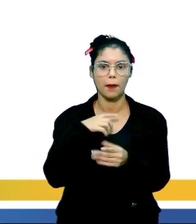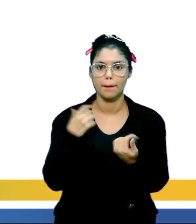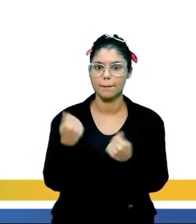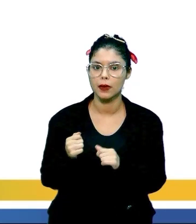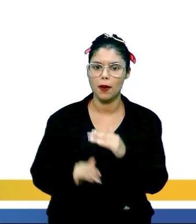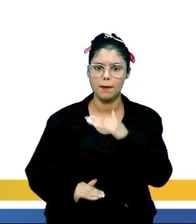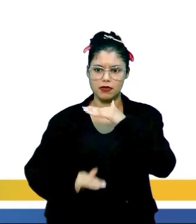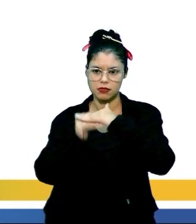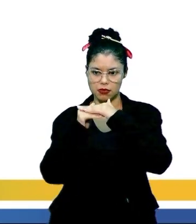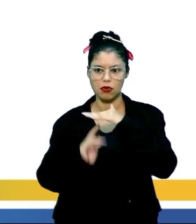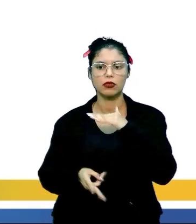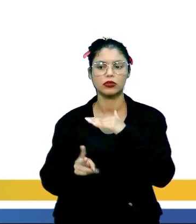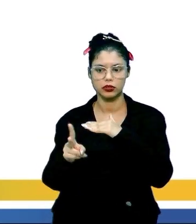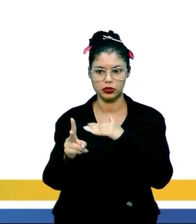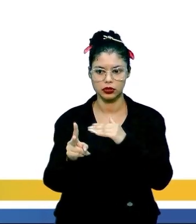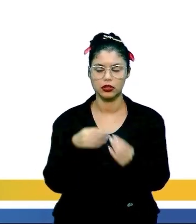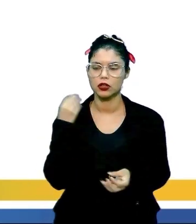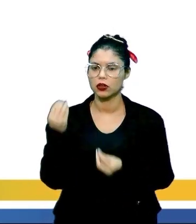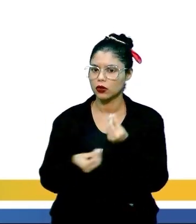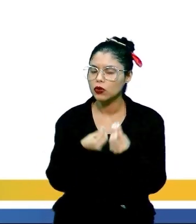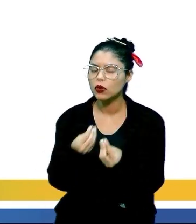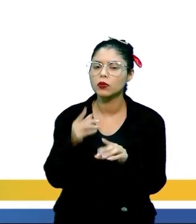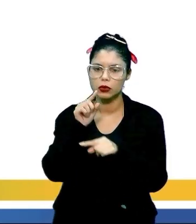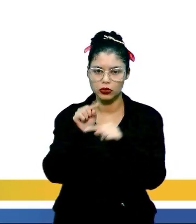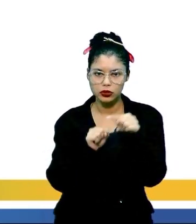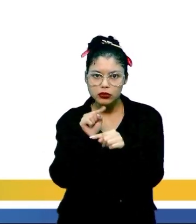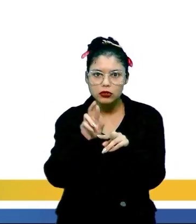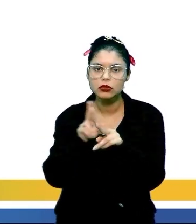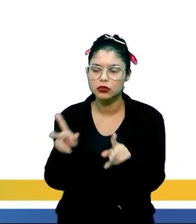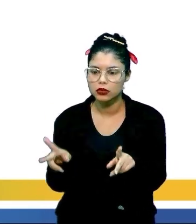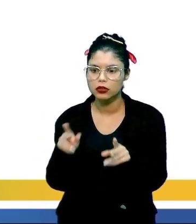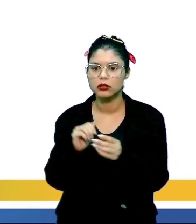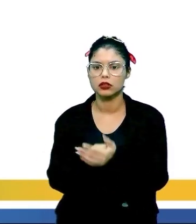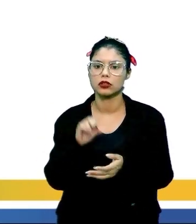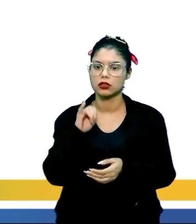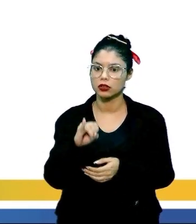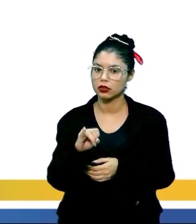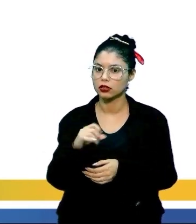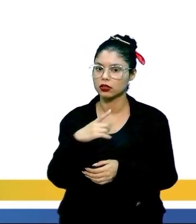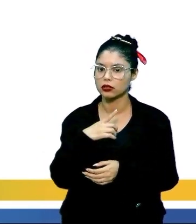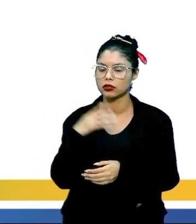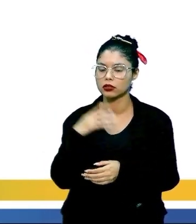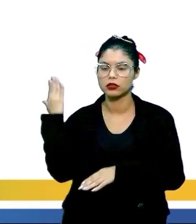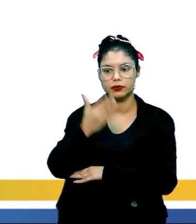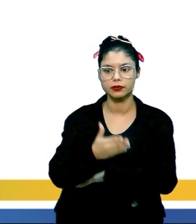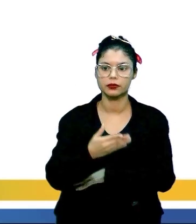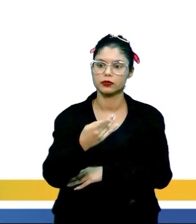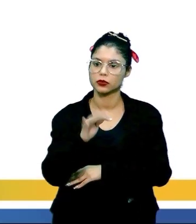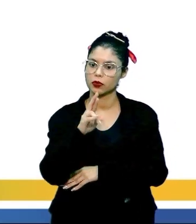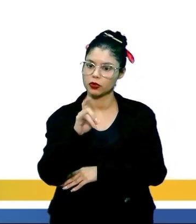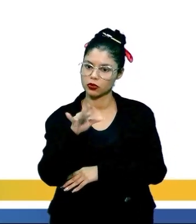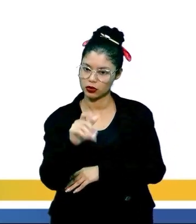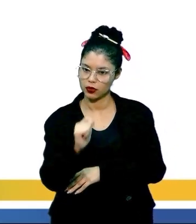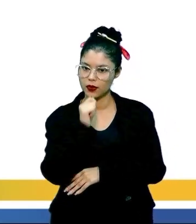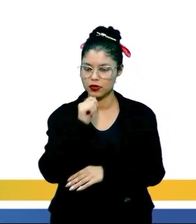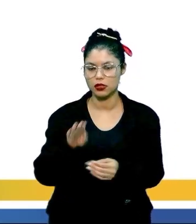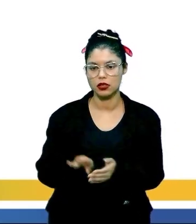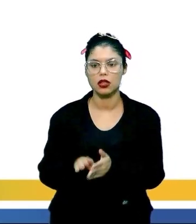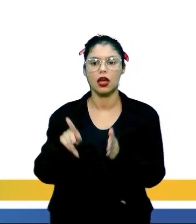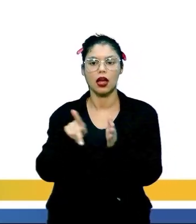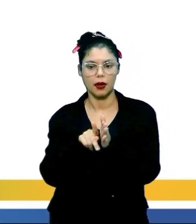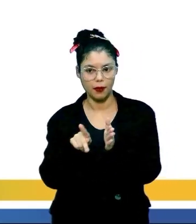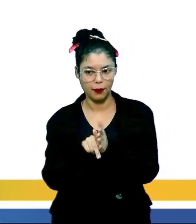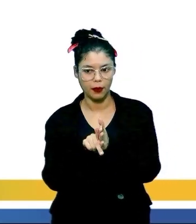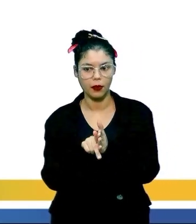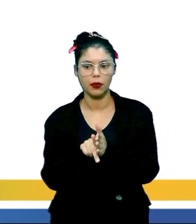uma pressão constante. Como é uma divisão de variáveis, isso é algo diretamente proporcional. Então, à medida